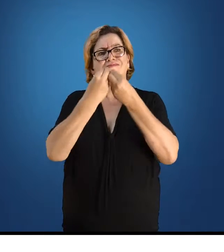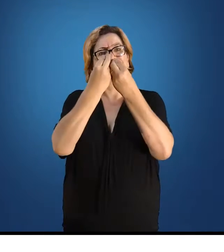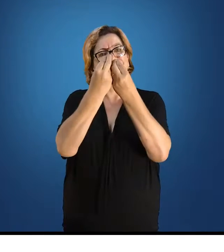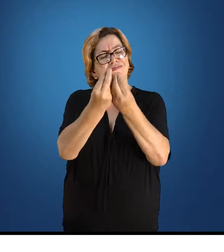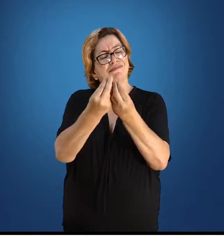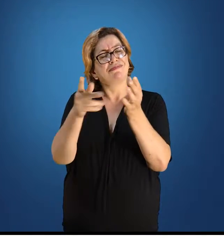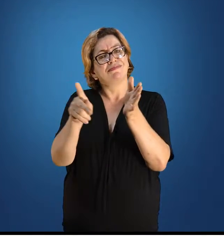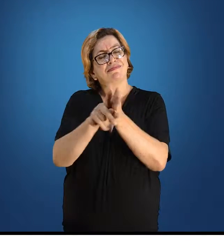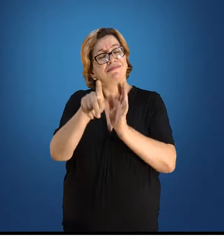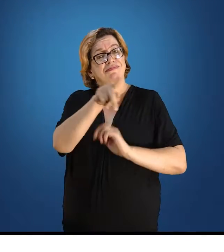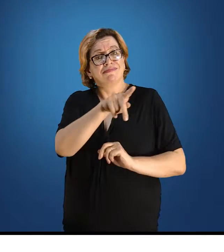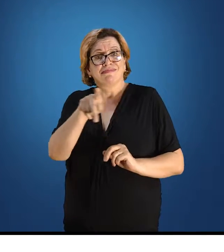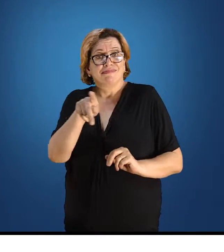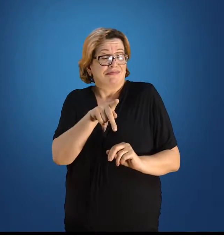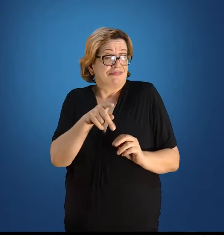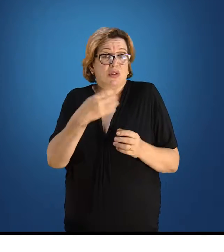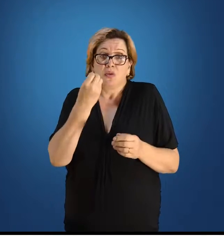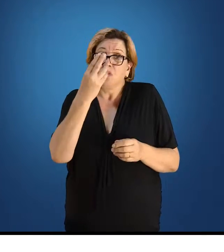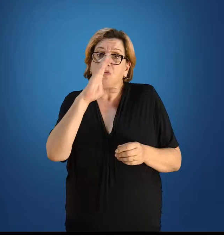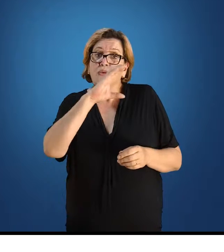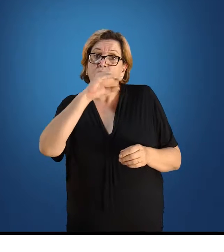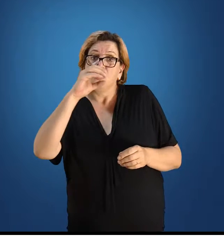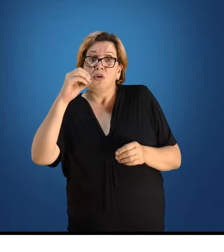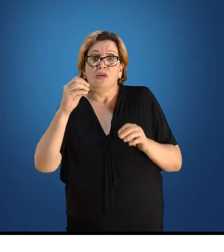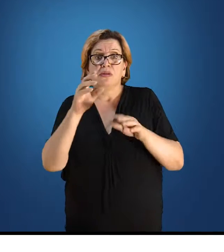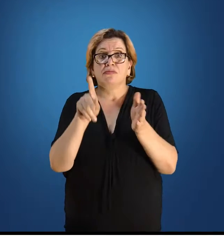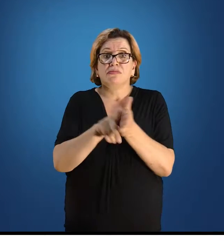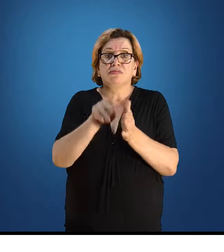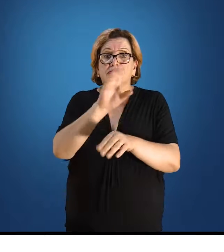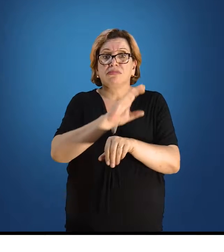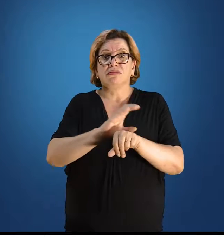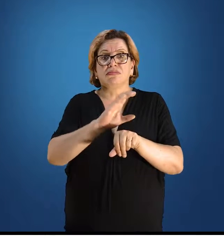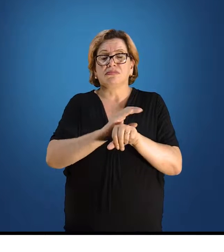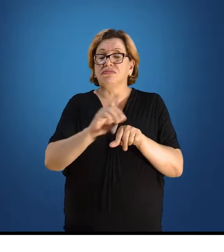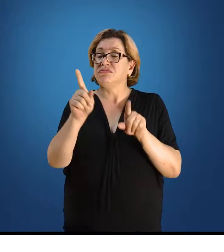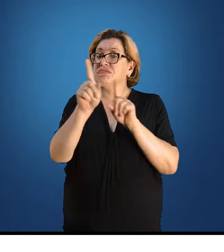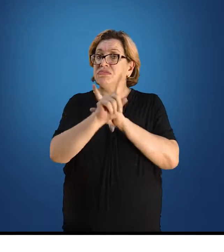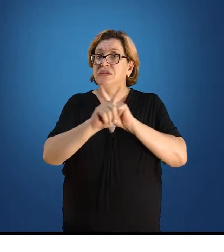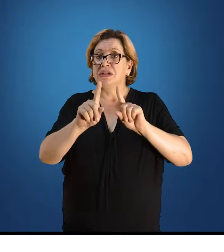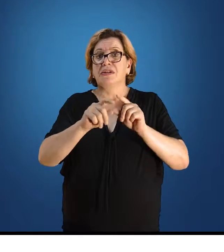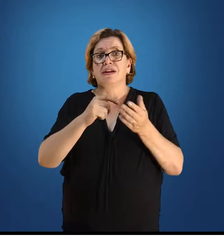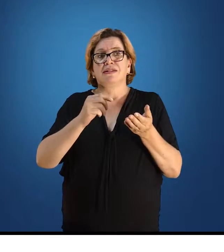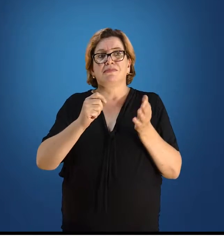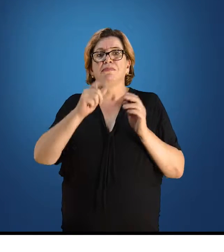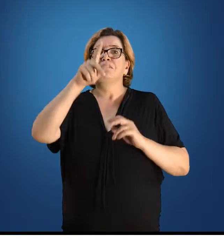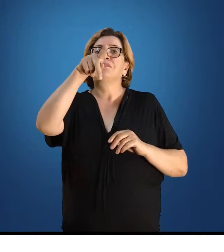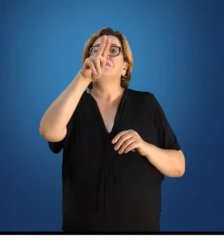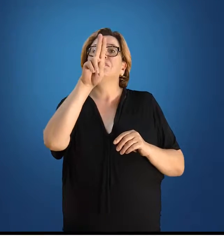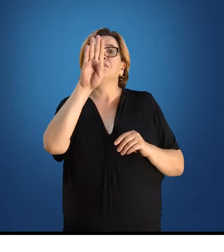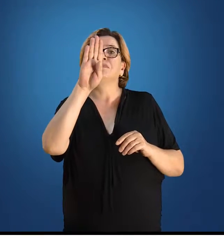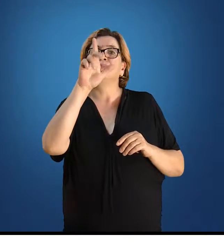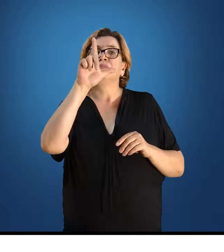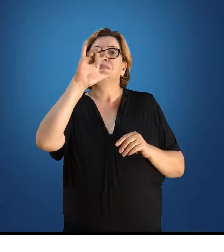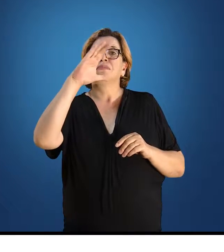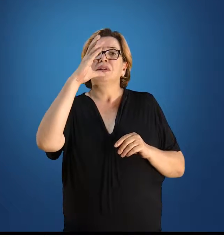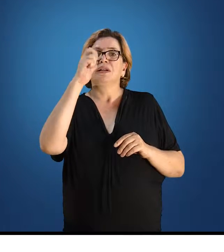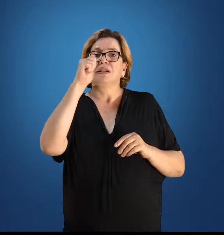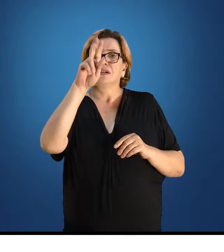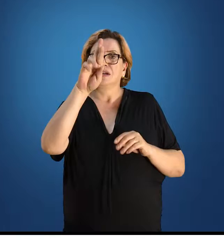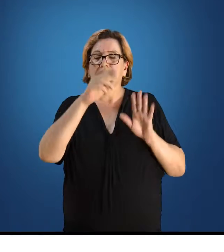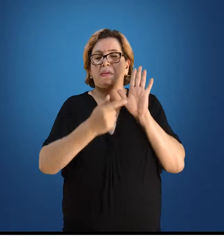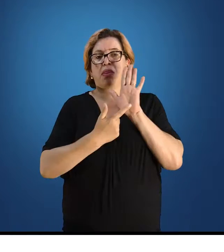seu orientador, para a coordenação do curso, e não vai ser propriamente um processo de submissão. Mas é muito interessante conhecer o processo